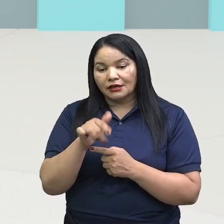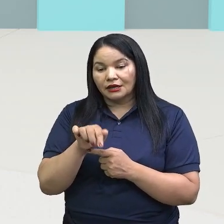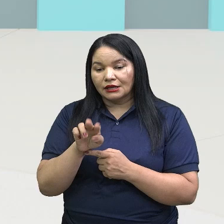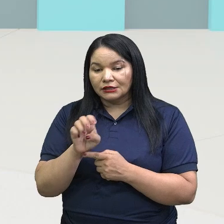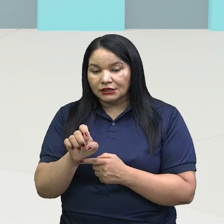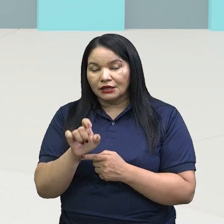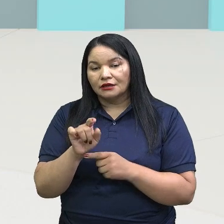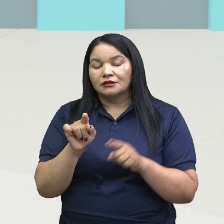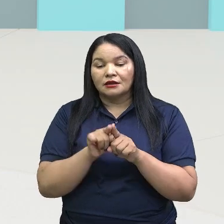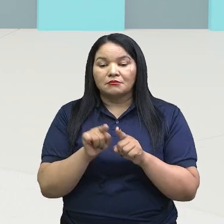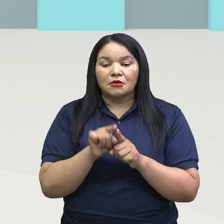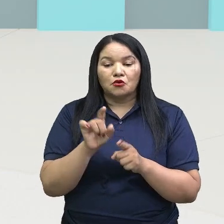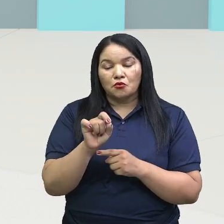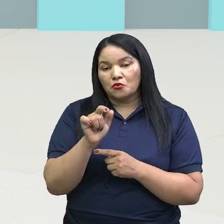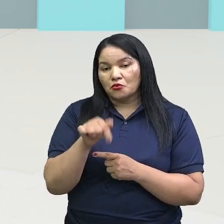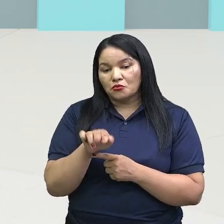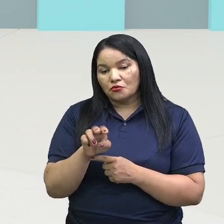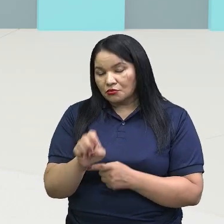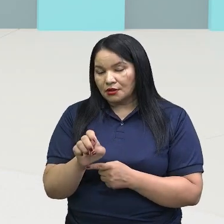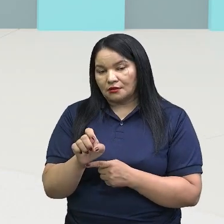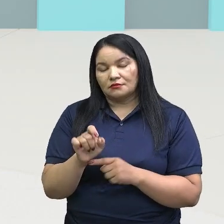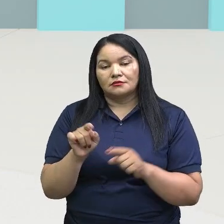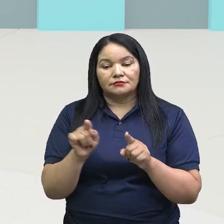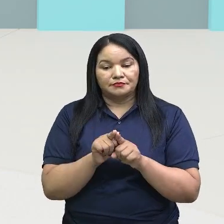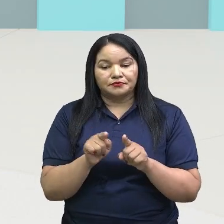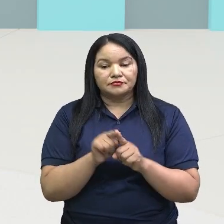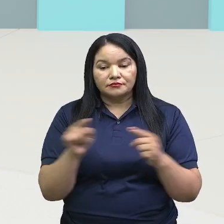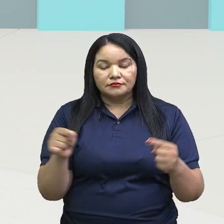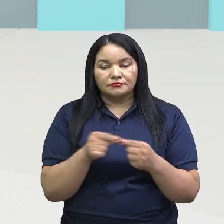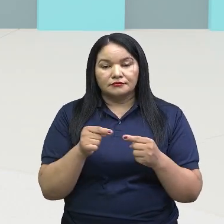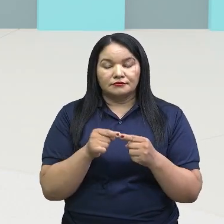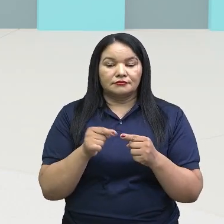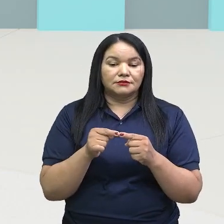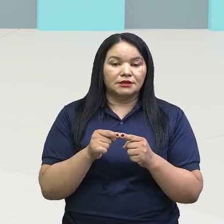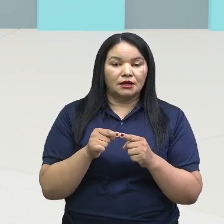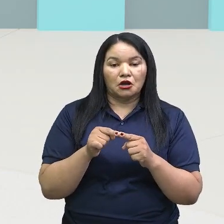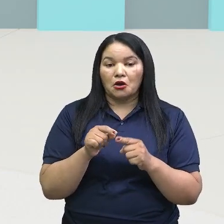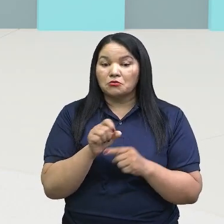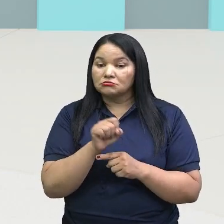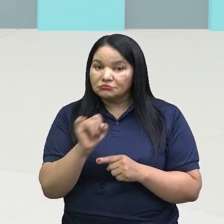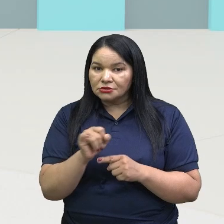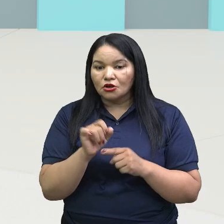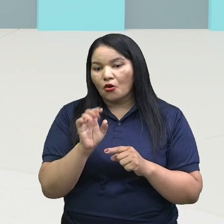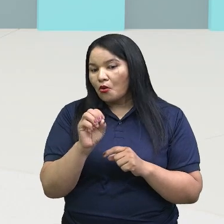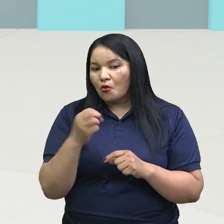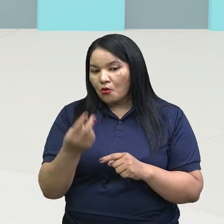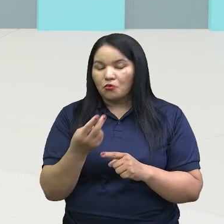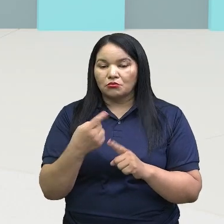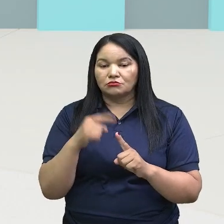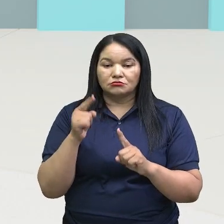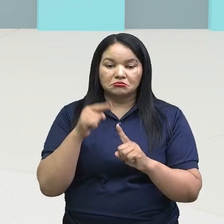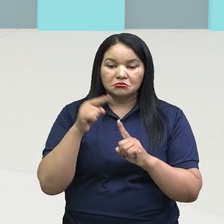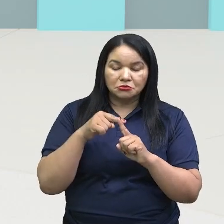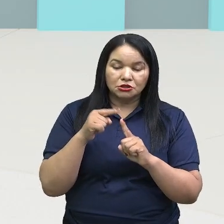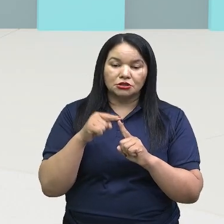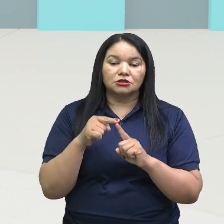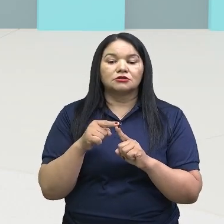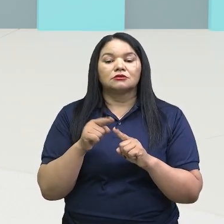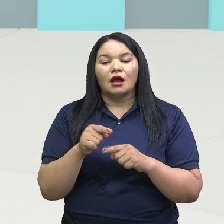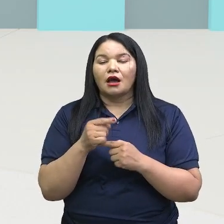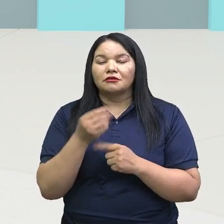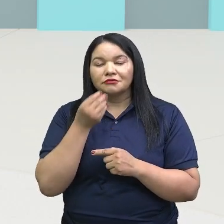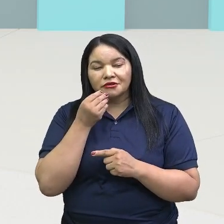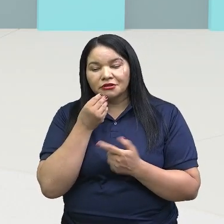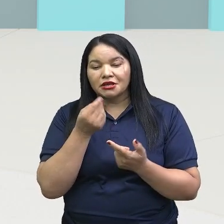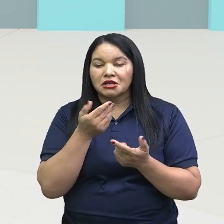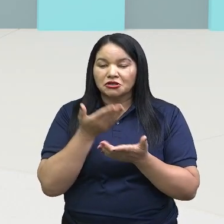aí. E aí, ele vai estar tendo esse sentido de finalidade. Tentei de tudo para que ele tocasse o instrumento, tentei de tudo para que ele